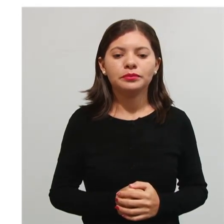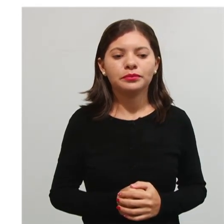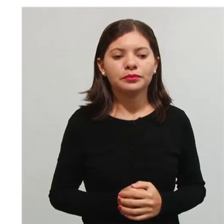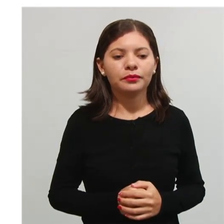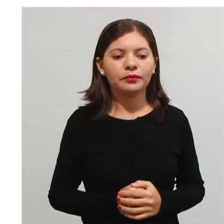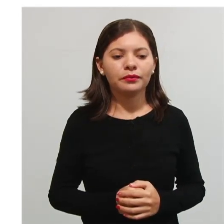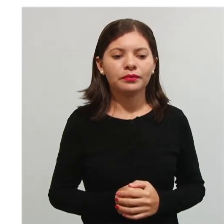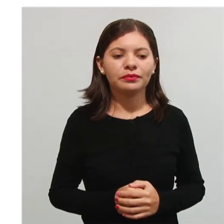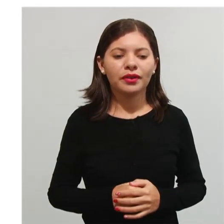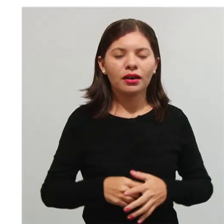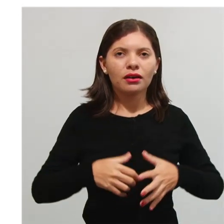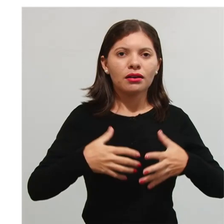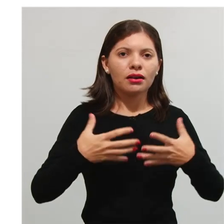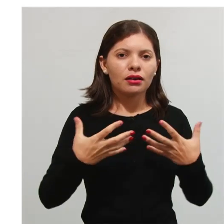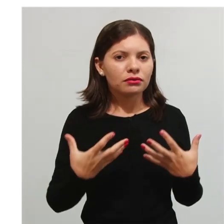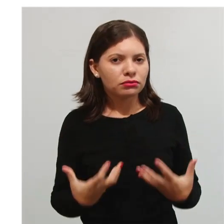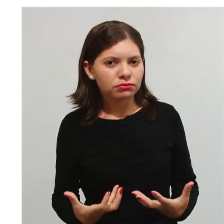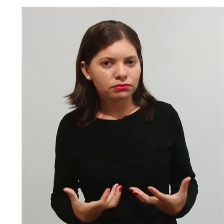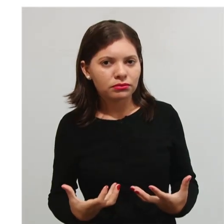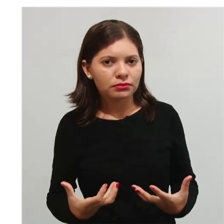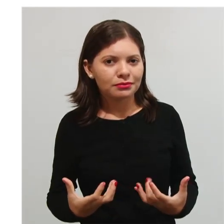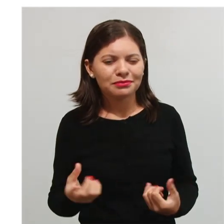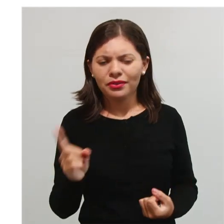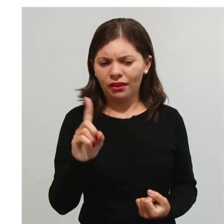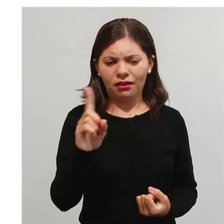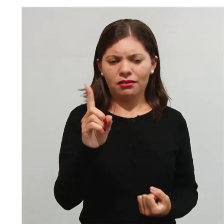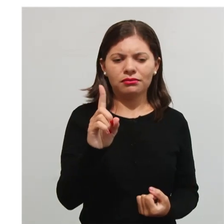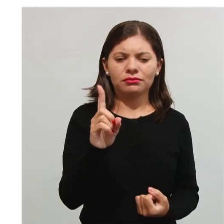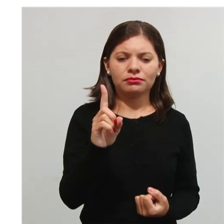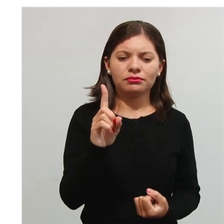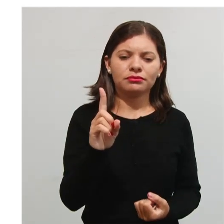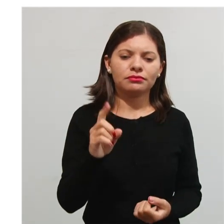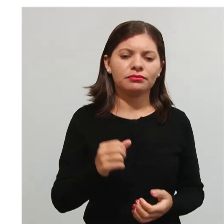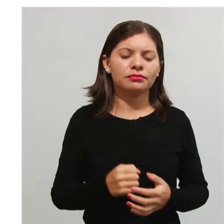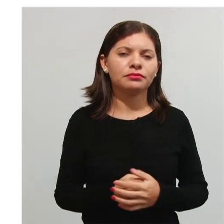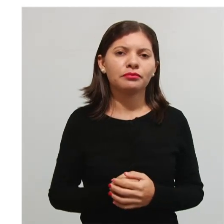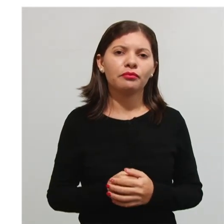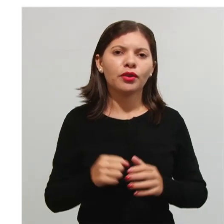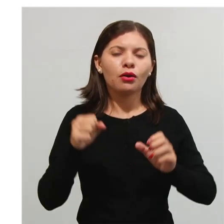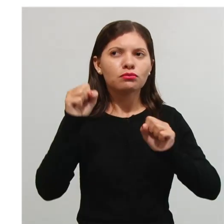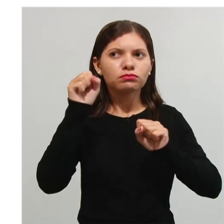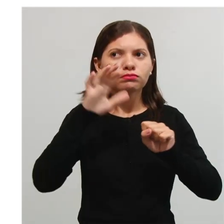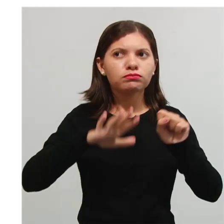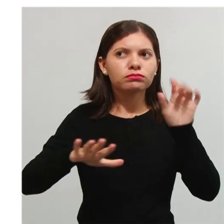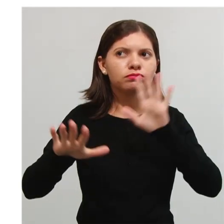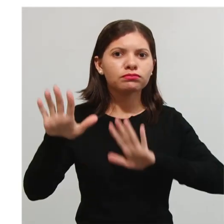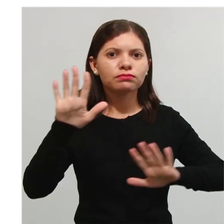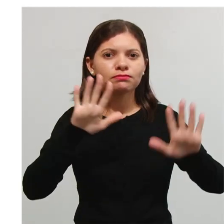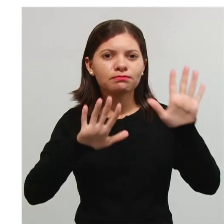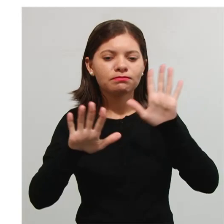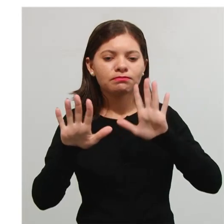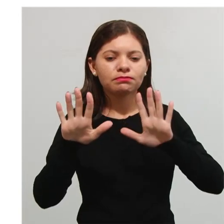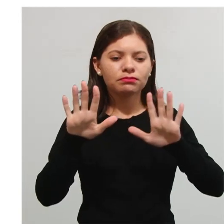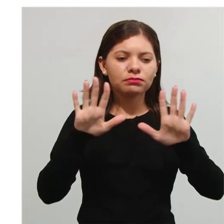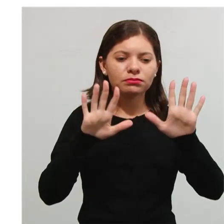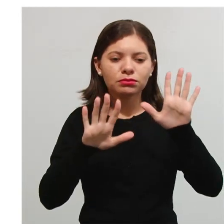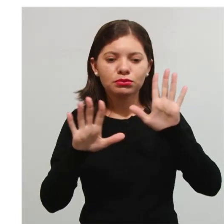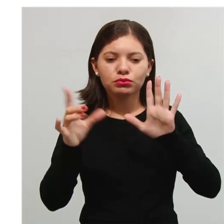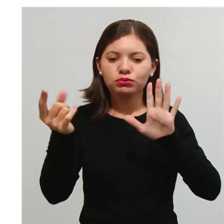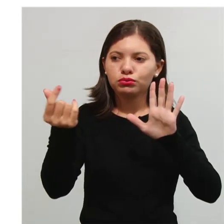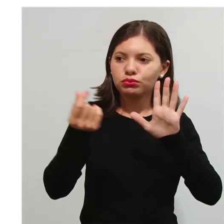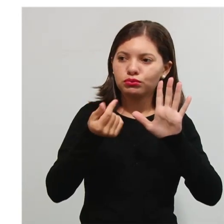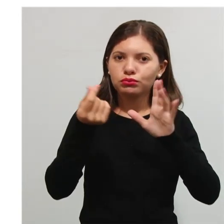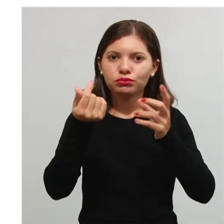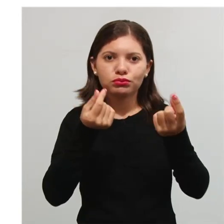financeiros. Não desanime com as baixas e nem se iluda quando começarem a entrar mais